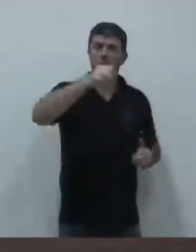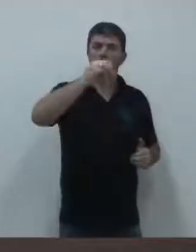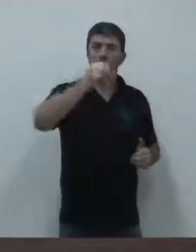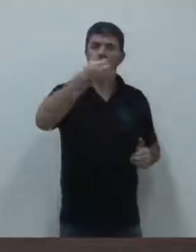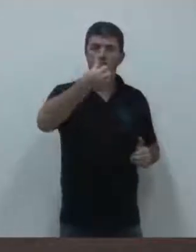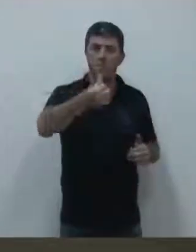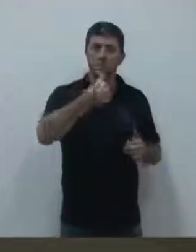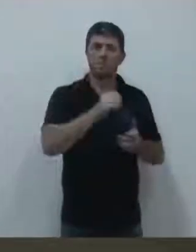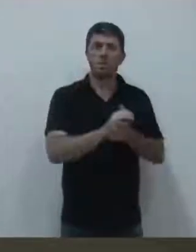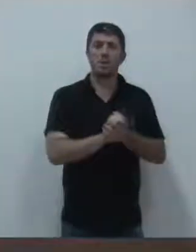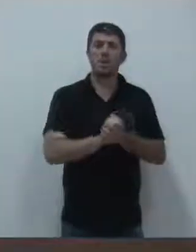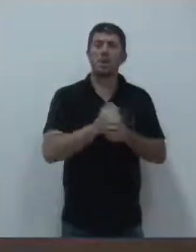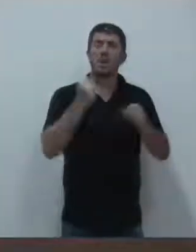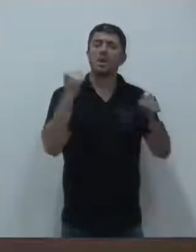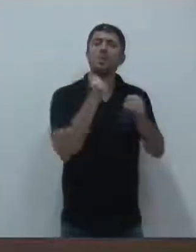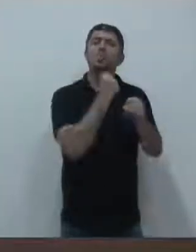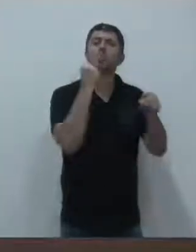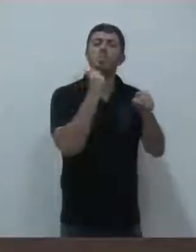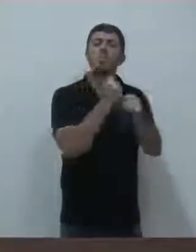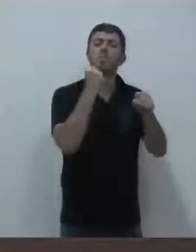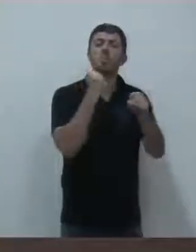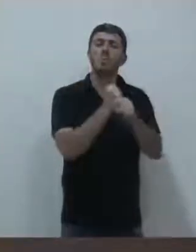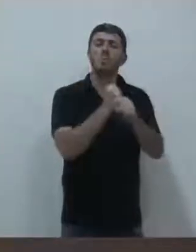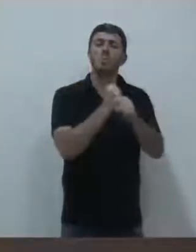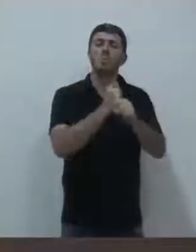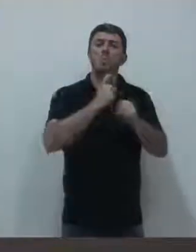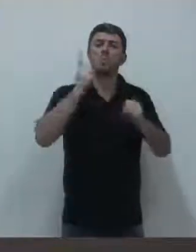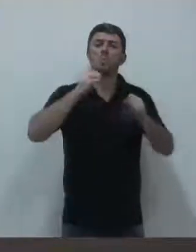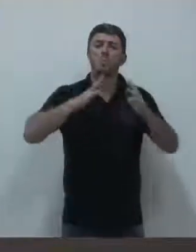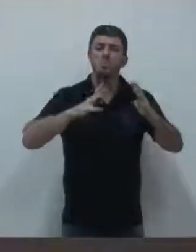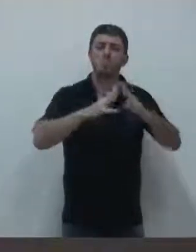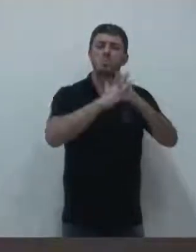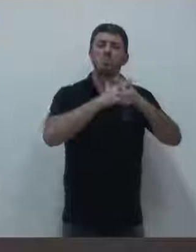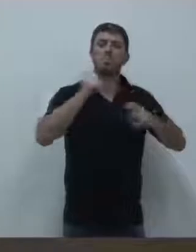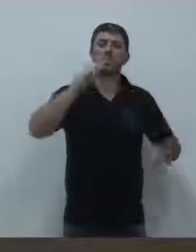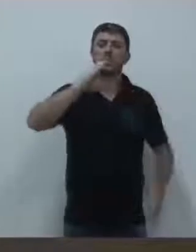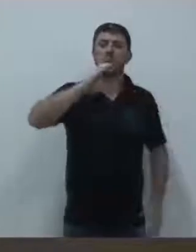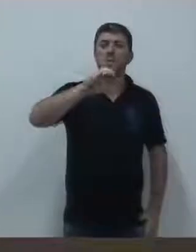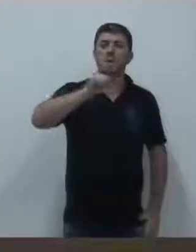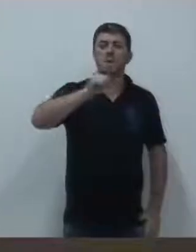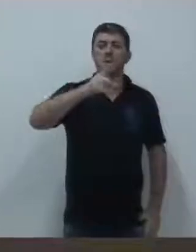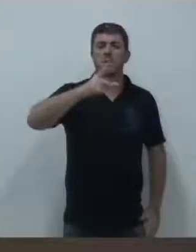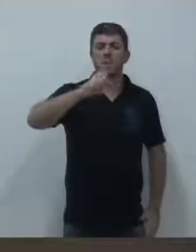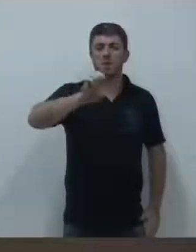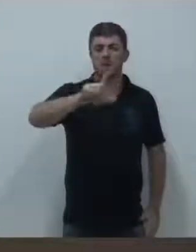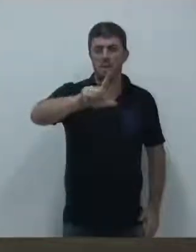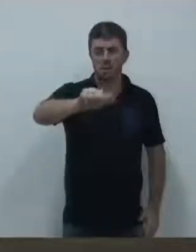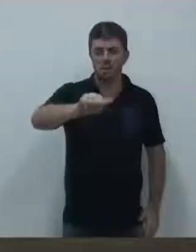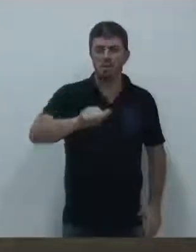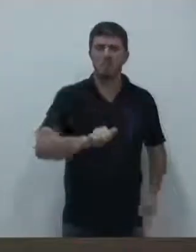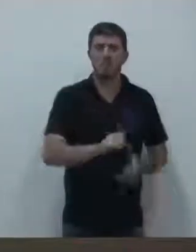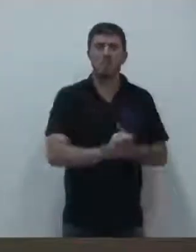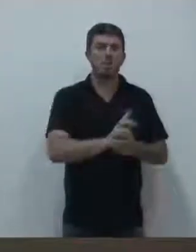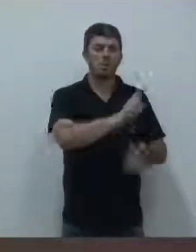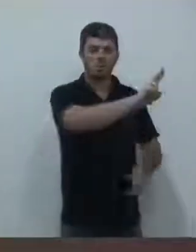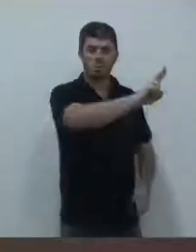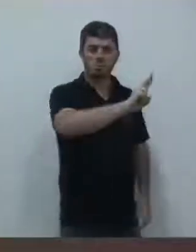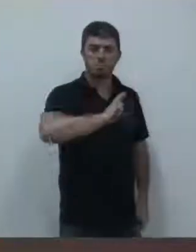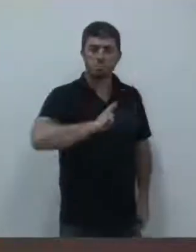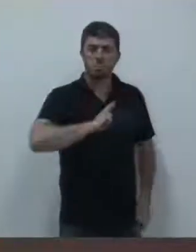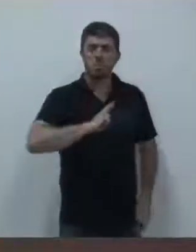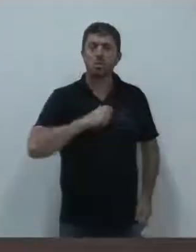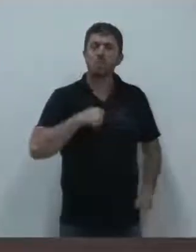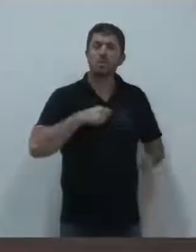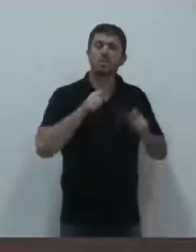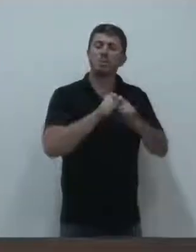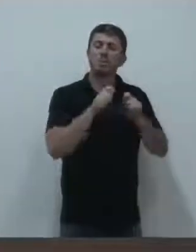do Parque da Capela. Então, me veio a resposta, e eu faço um apelo, na verdade. Porque um dos pontos